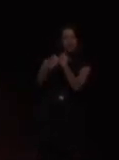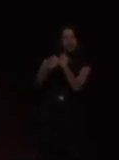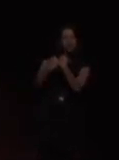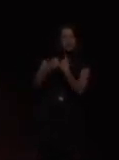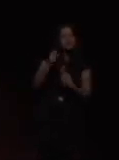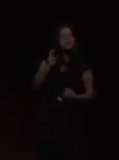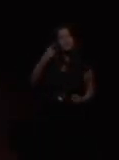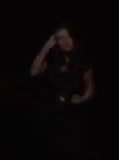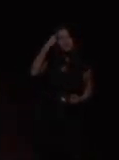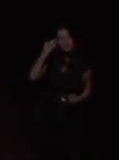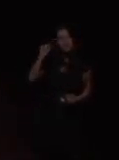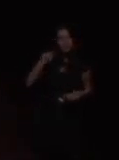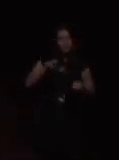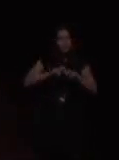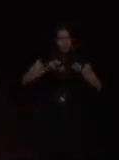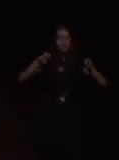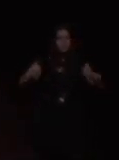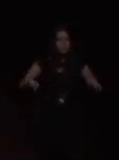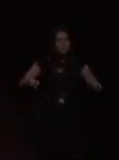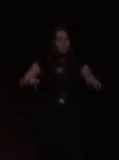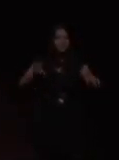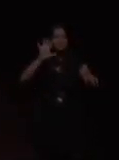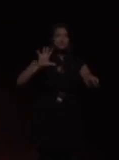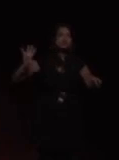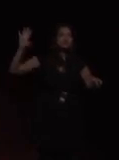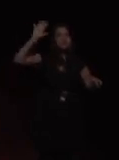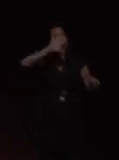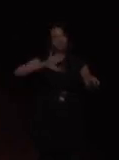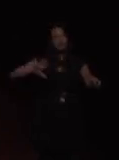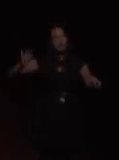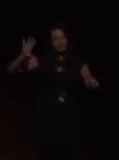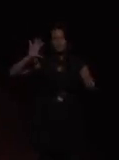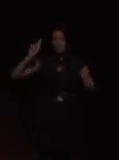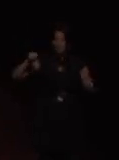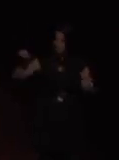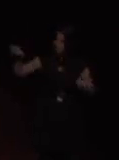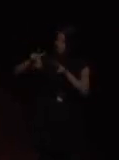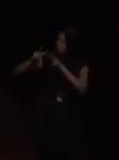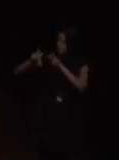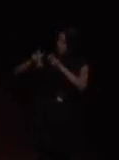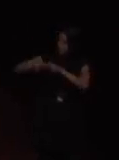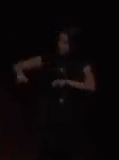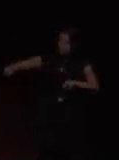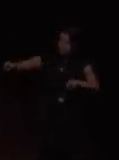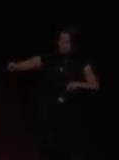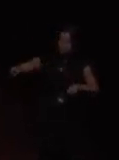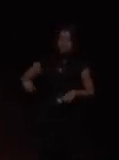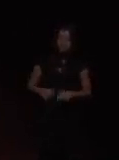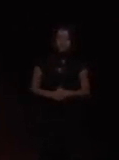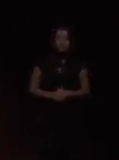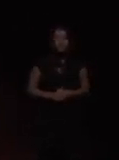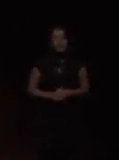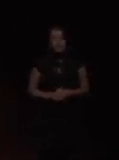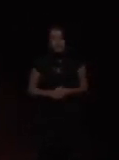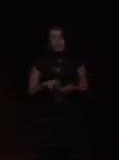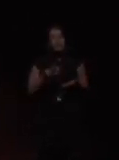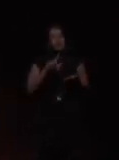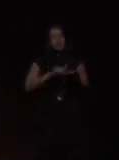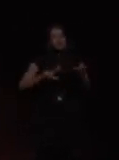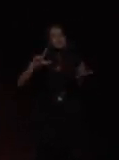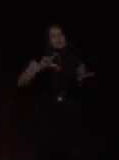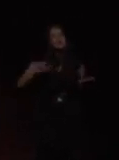pouco mais abstrata, uma mesa um pouco mais geral, que seria esta mesa. Ou seja, o que a gente entende por literatura e por